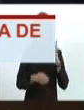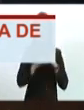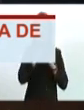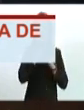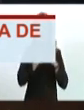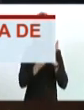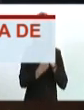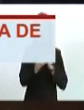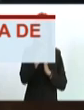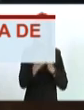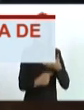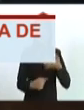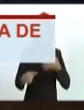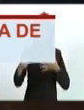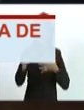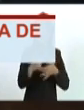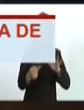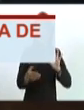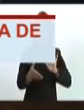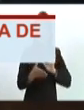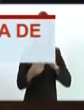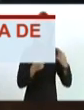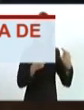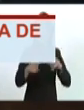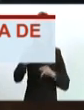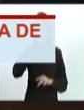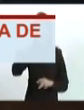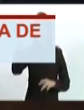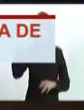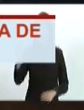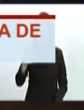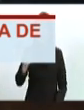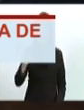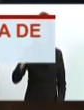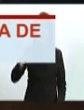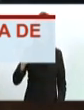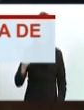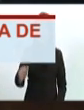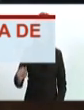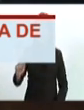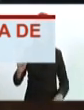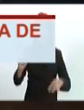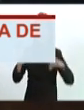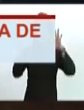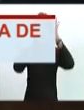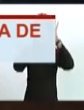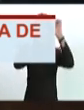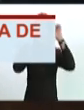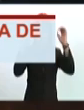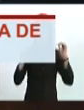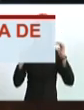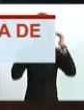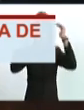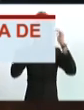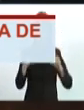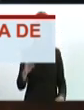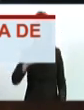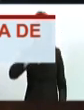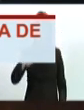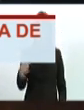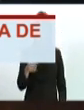atendeu a um pedido do partido Rede Sustentabilidade a maioria dos ministros acompanhou o voto de Barroso